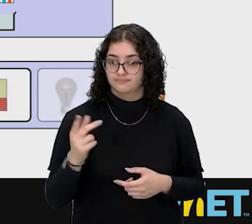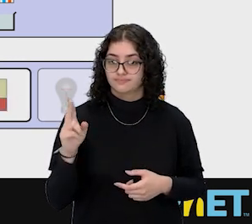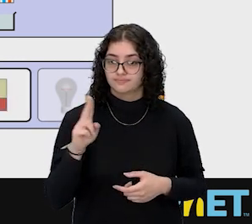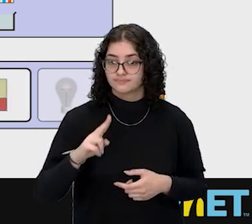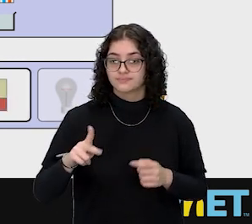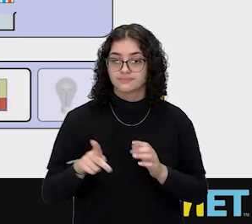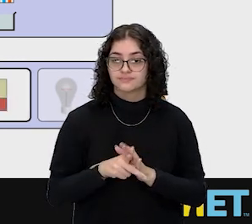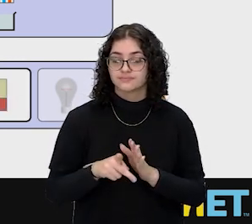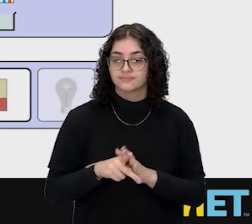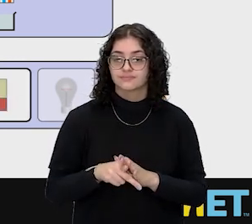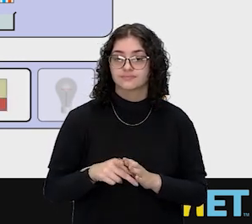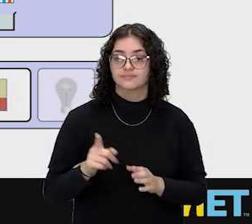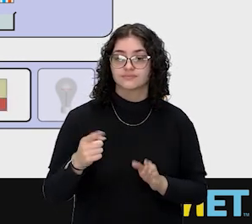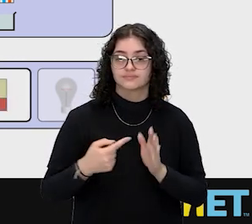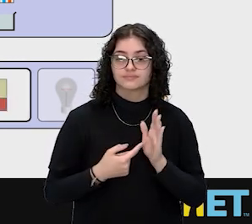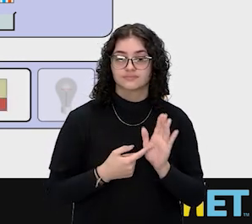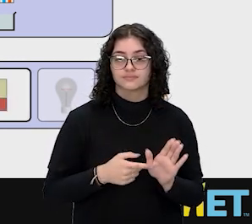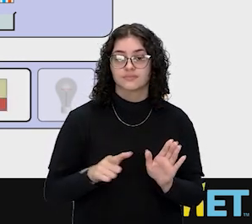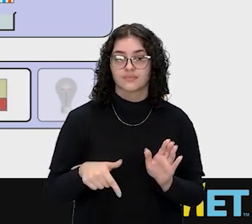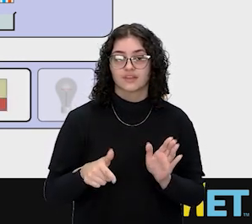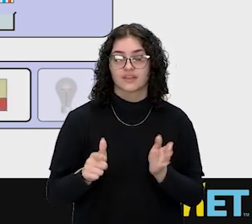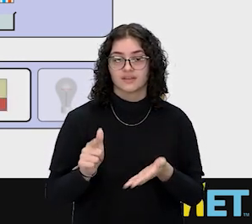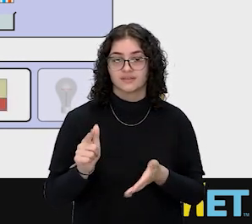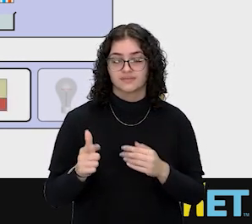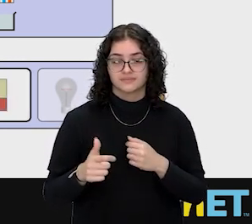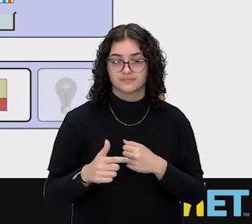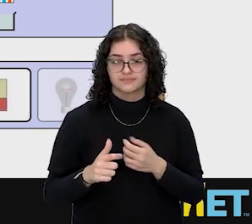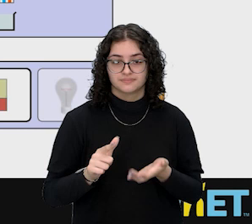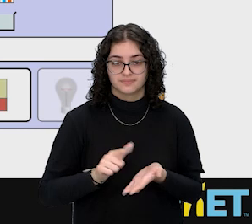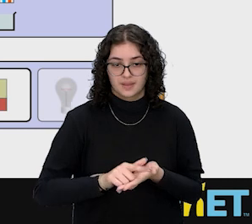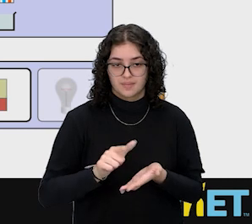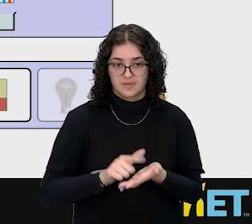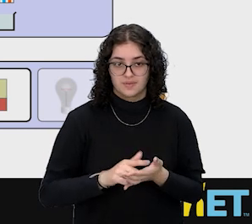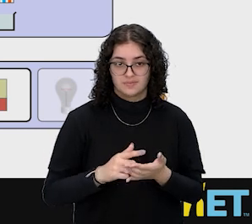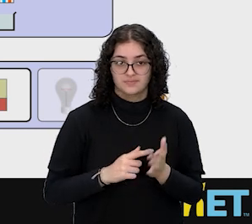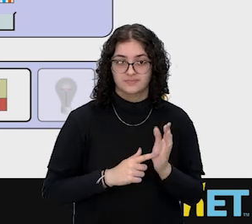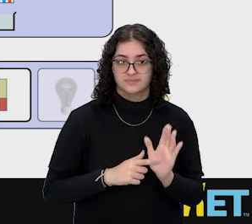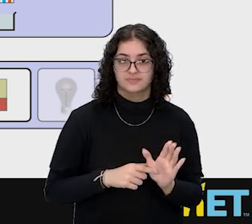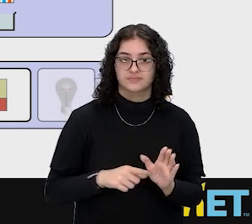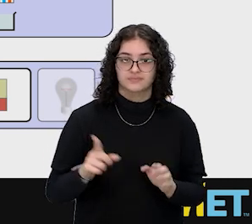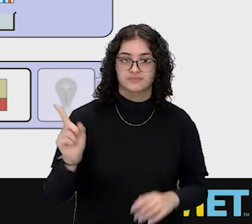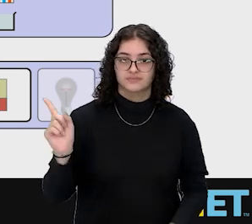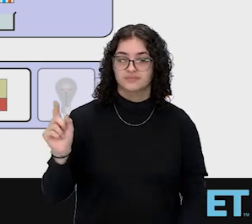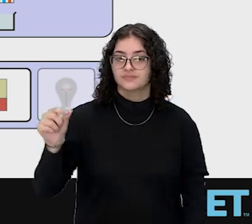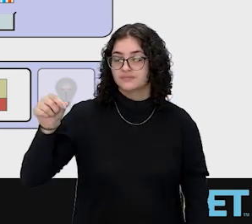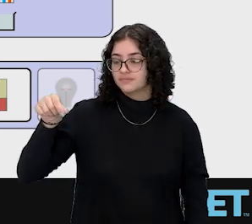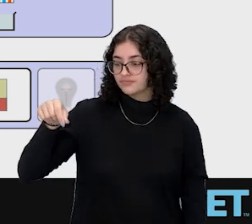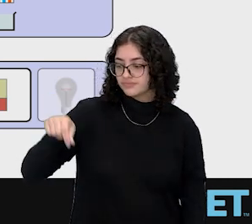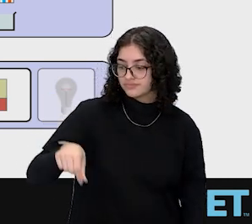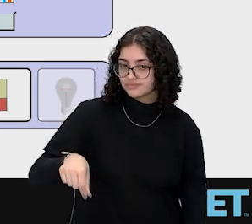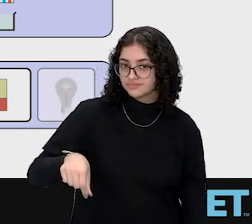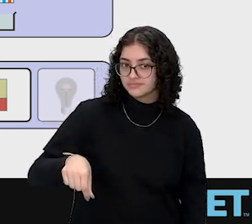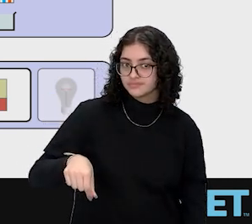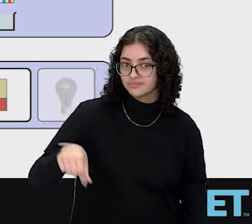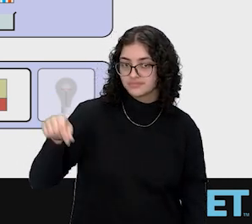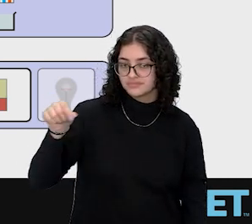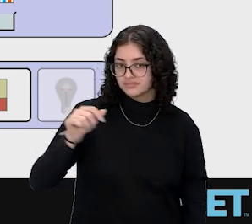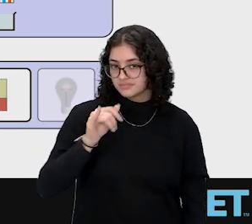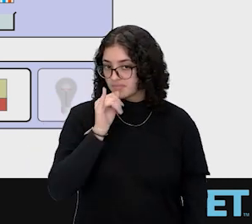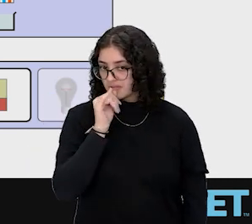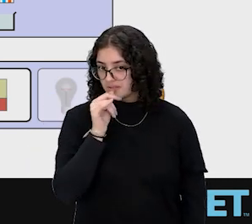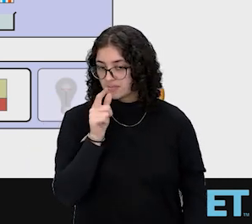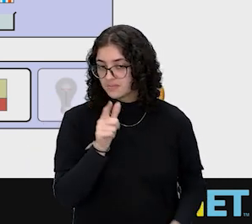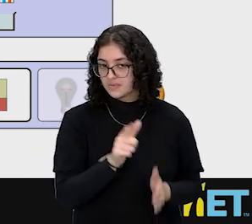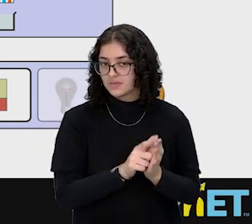esse indicador universal, que é esse papelzinho que apareceu aí, e a escalinha dele. Então, na hora que eu venho com esse papel de